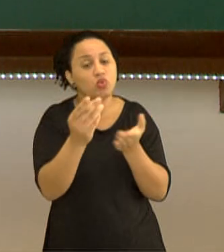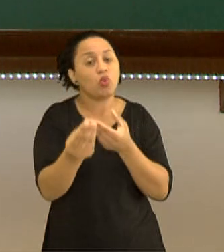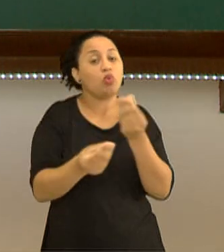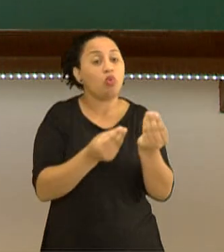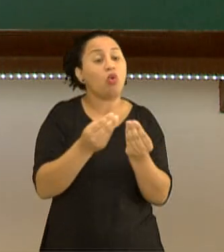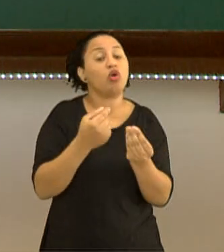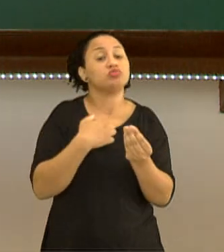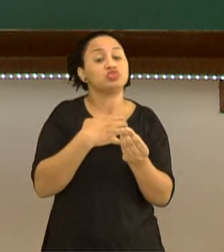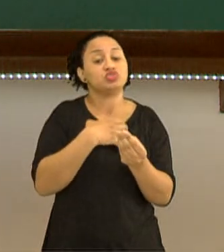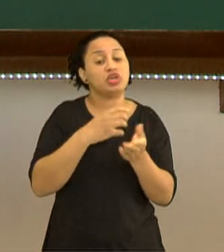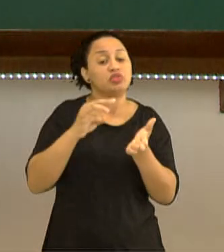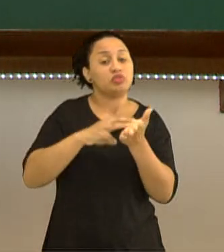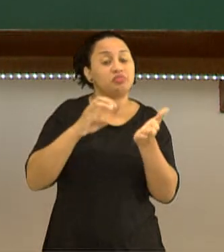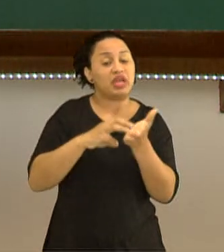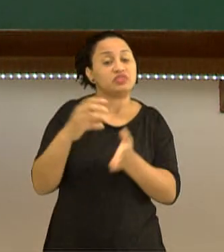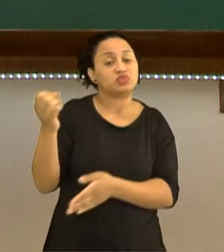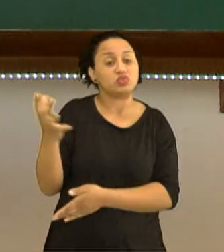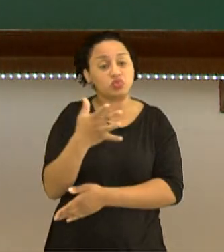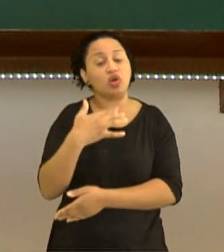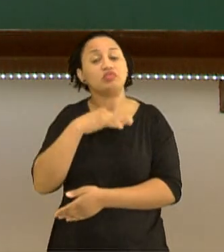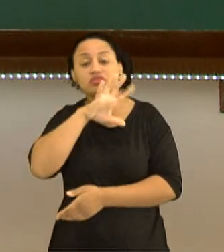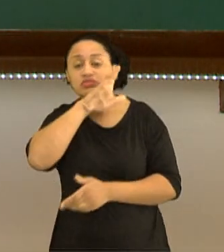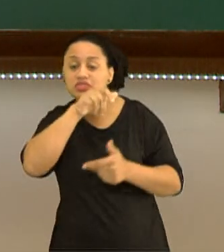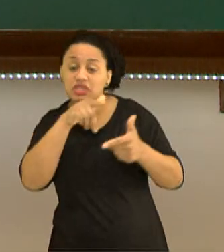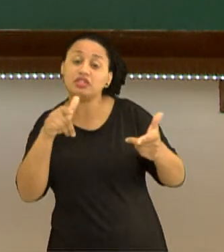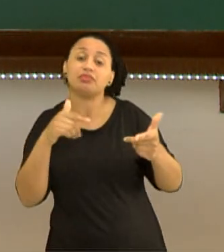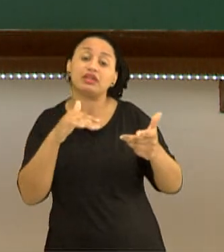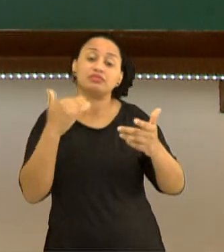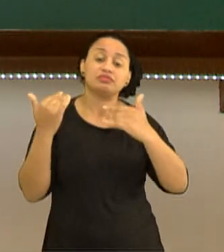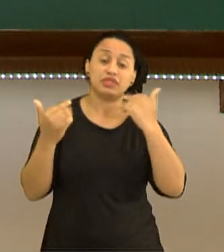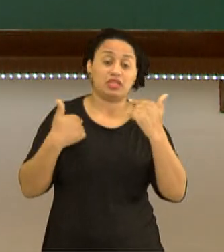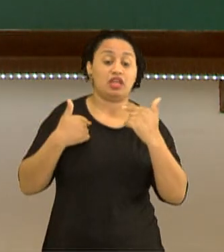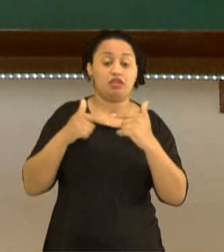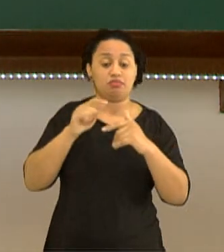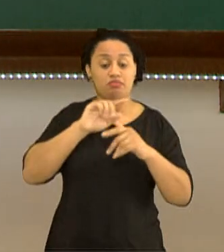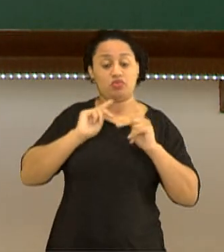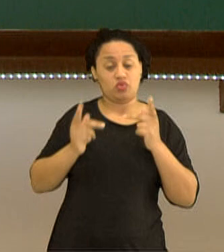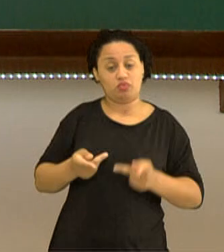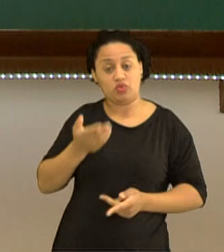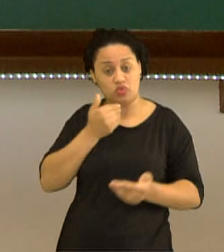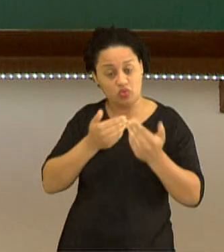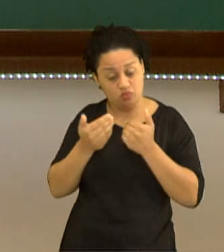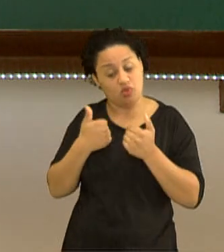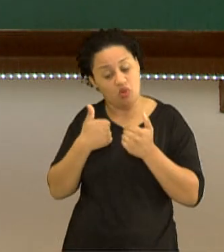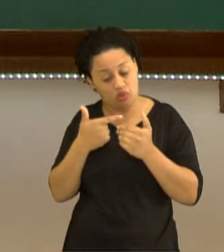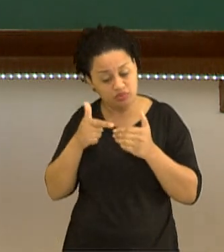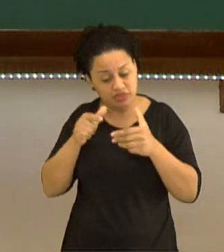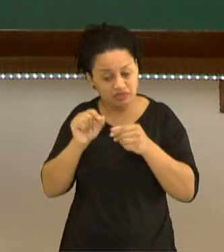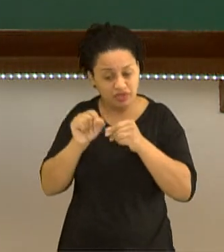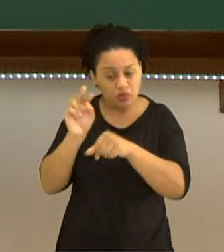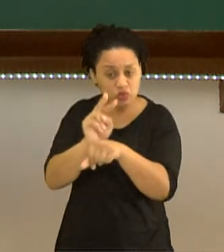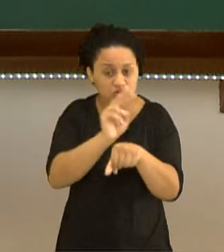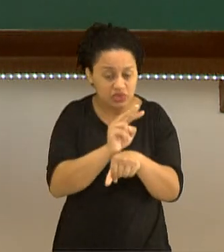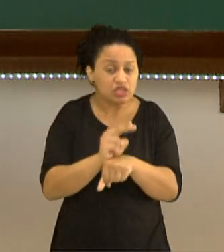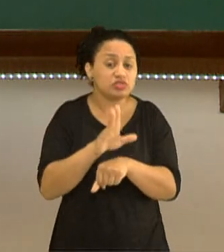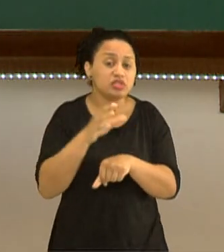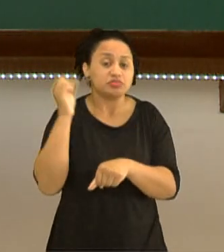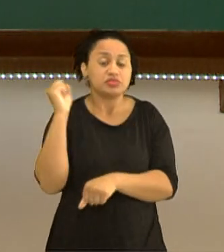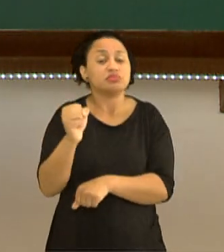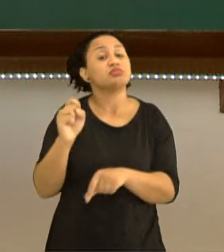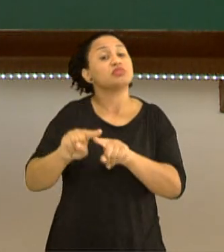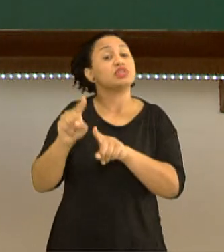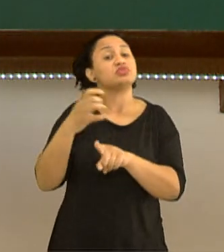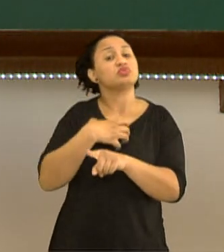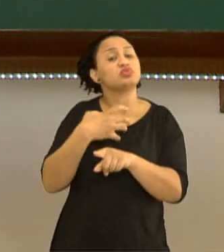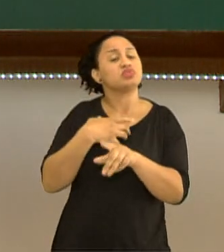novos métodos dos animais serem abatidos para consumo humano, ou mesmo criados para o consumo humano, de forma indolor,